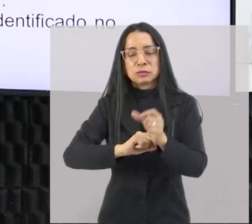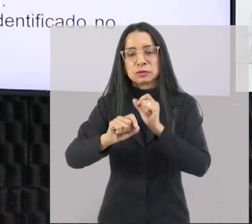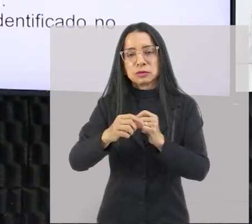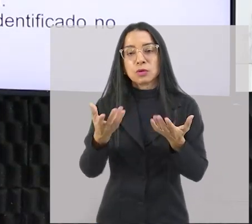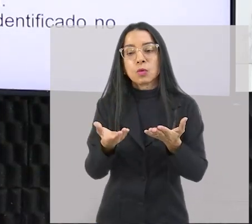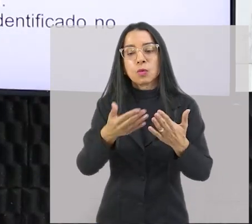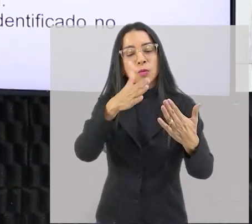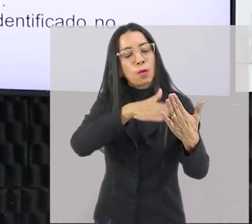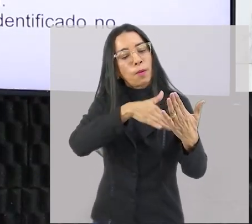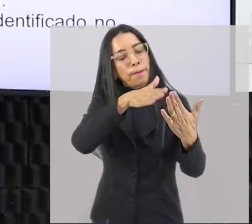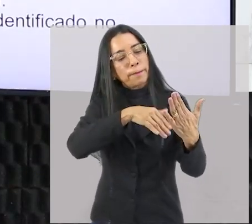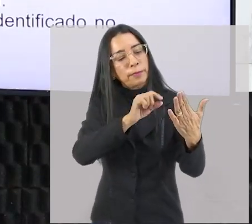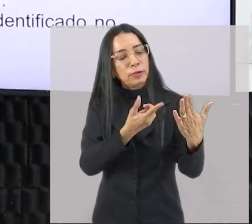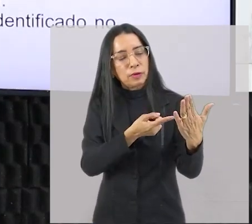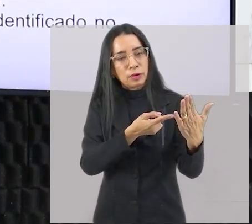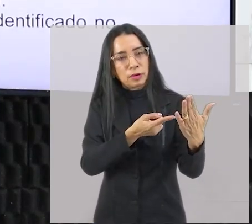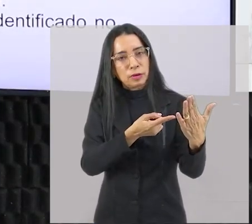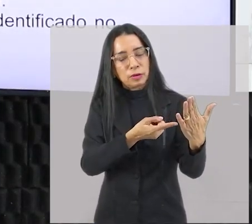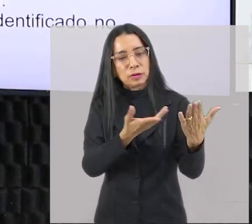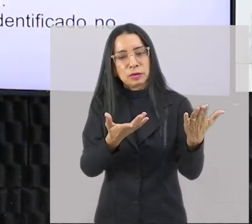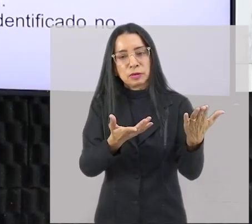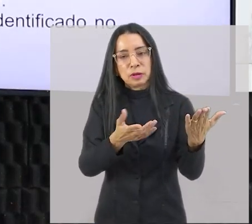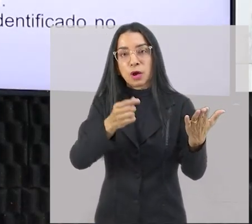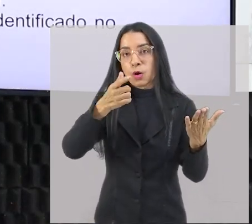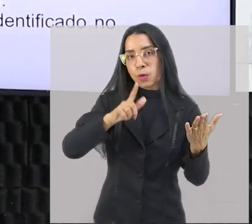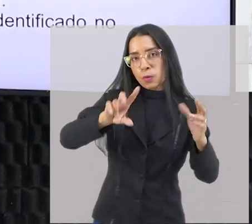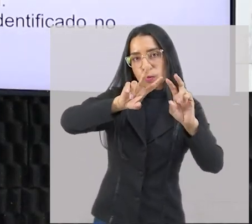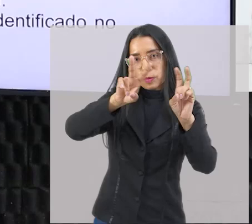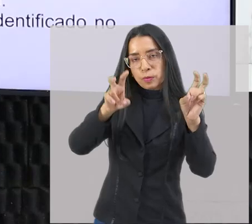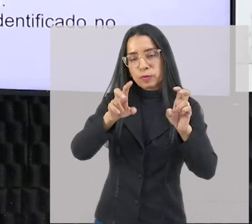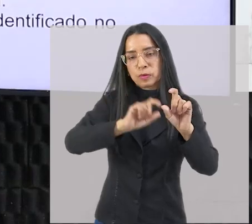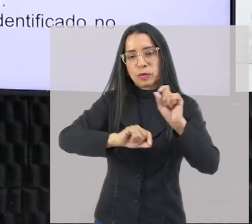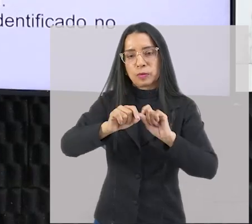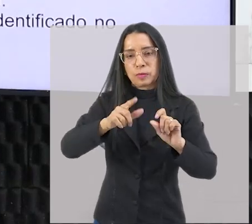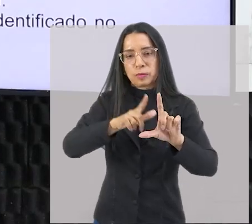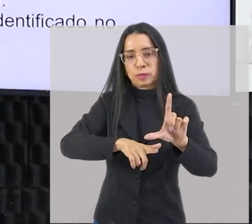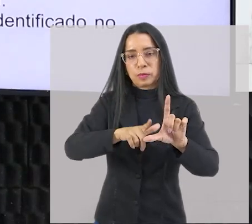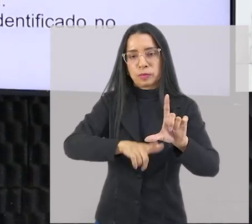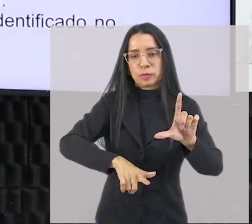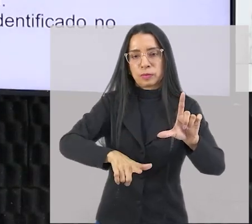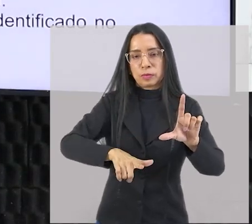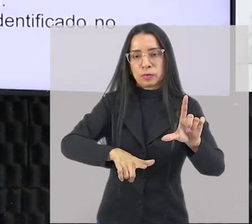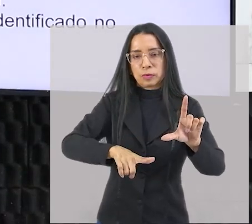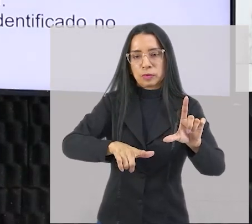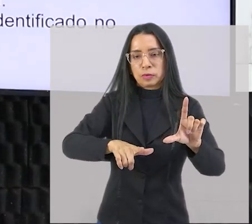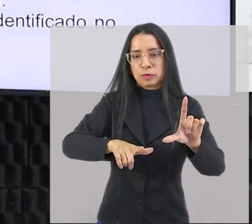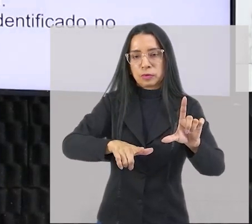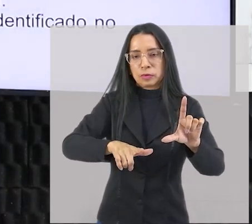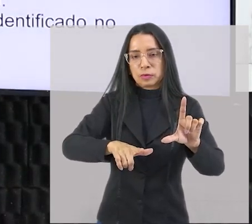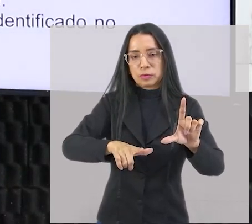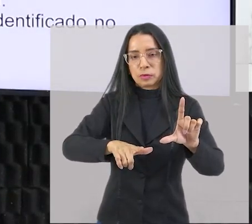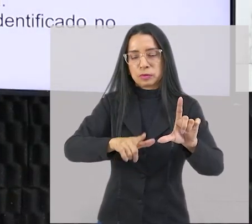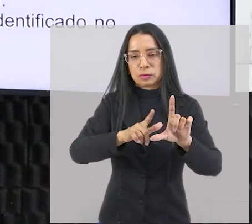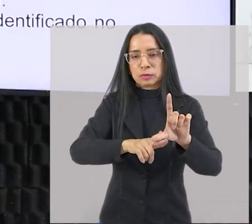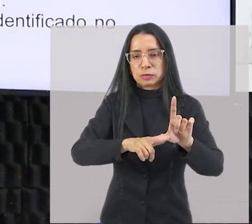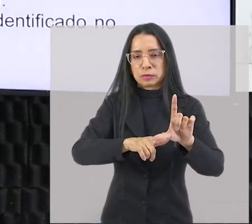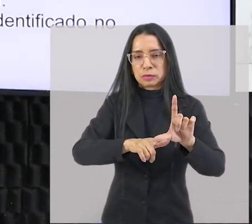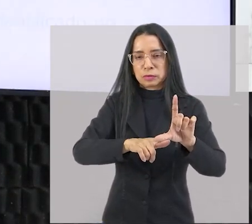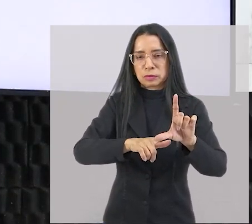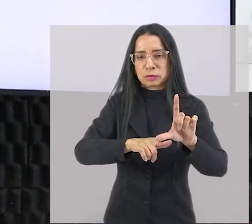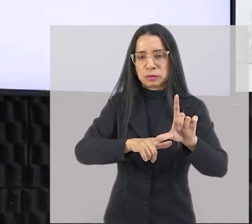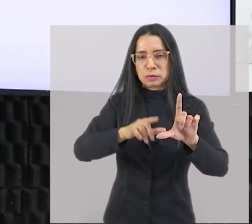é que eu vou pintar isso? É outra realidade, é outro tema. Procedimento de colagem, identificando no reflexo do livro no